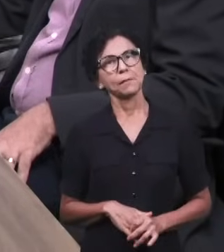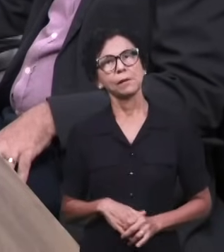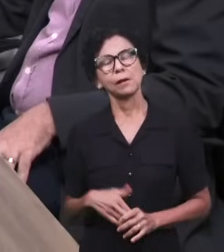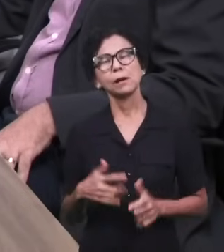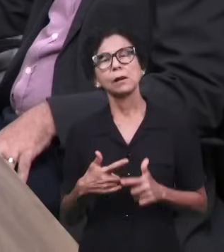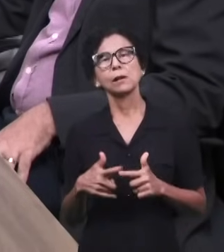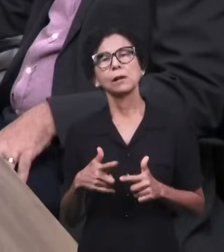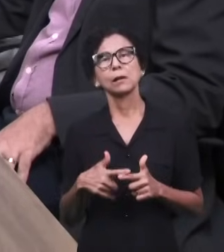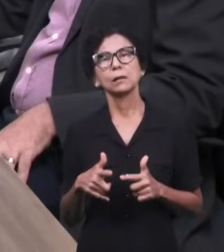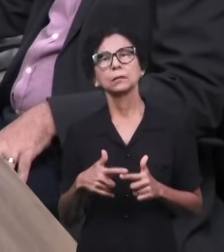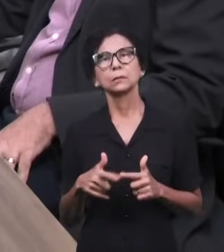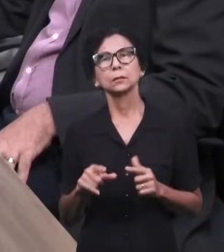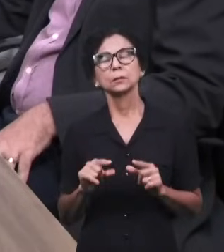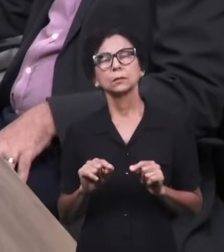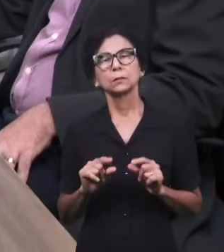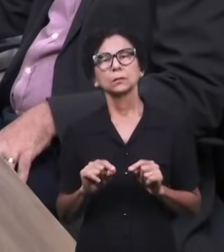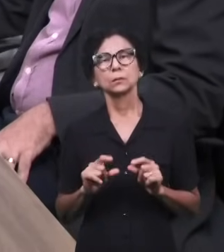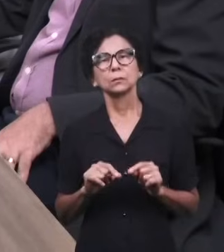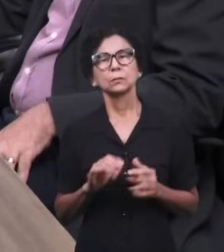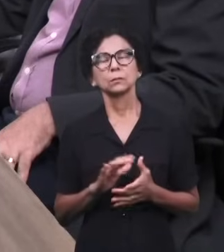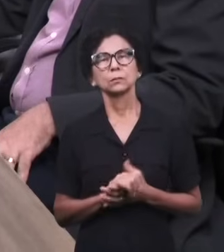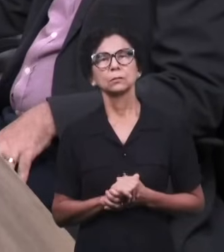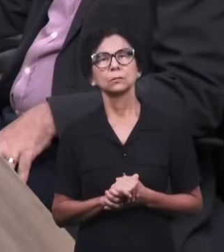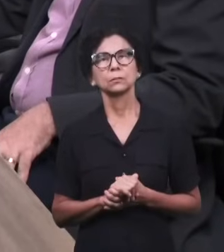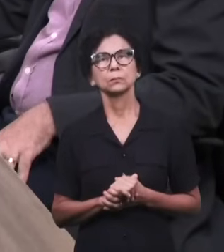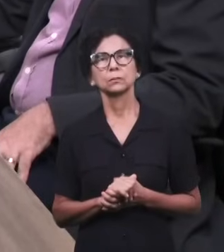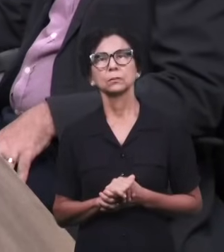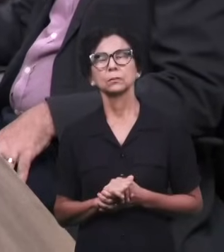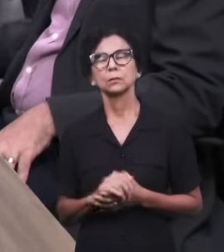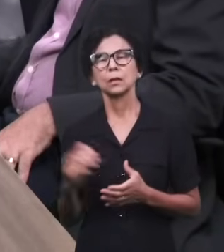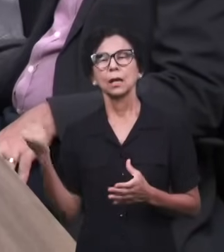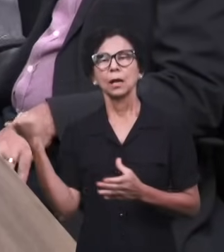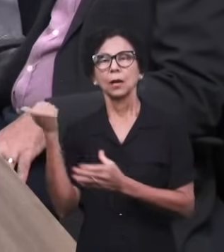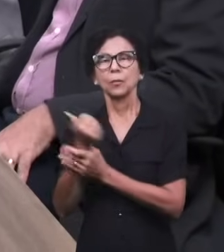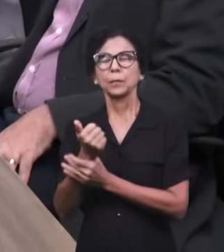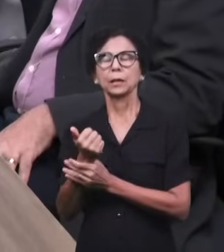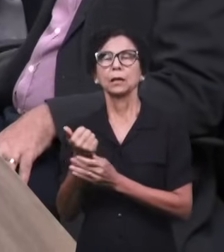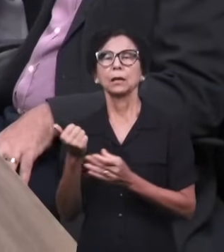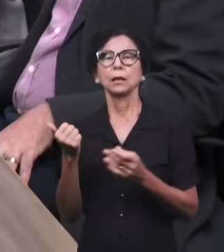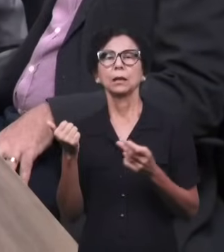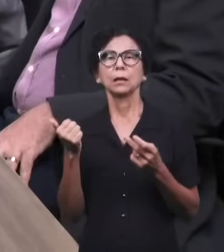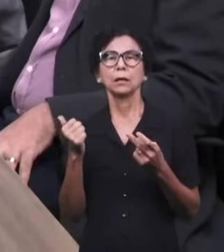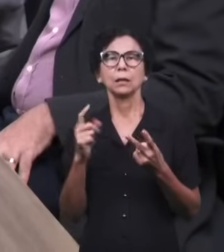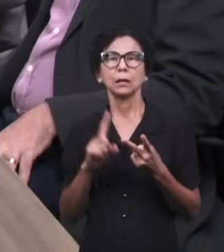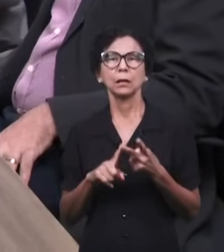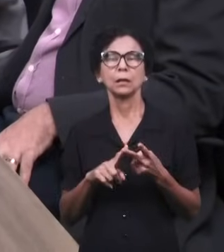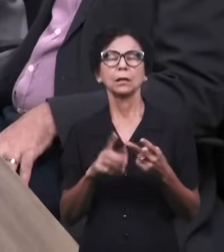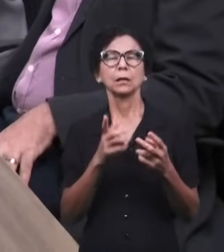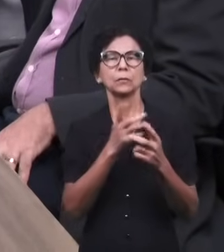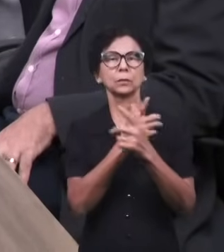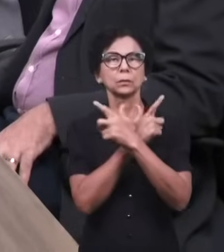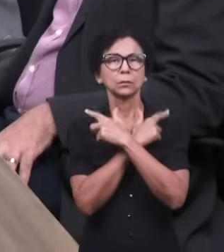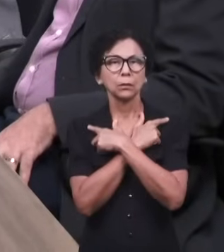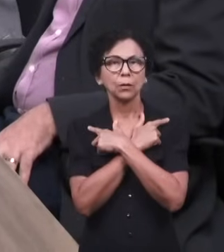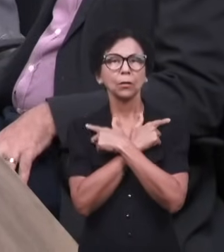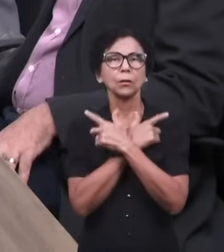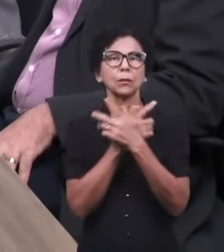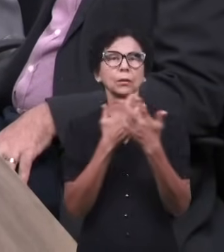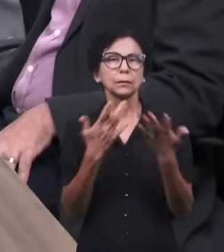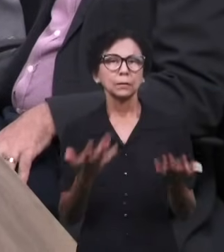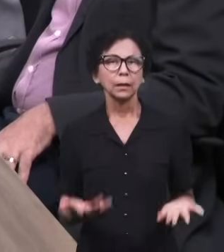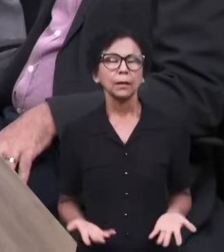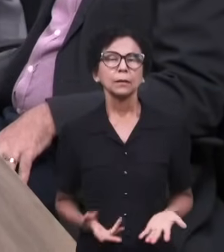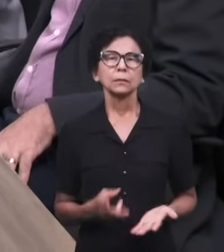do resgate, Abraão, dos nascidos da sua casa, 318, Ló, tal, tudo mais, mas ele